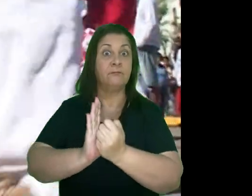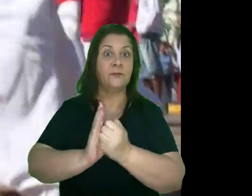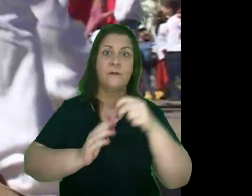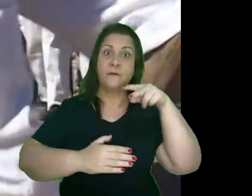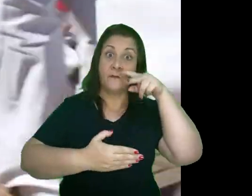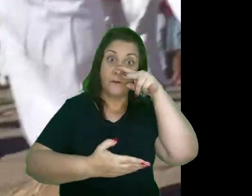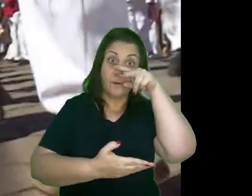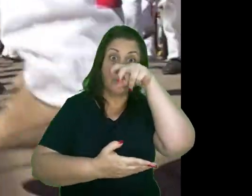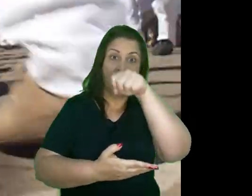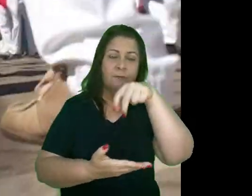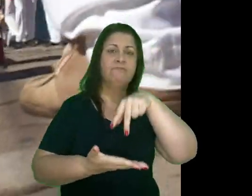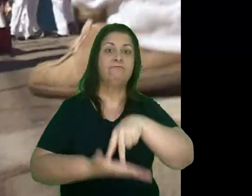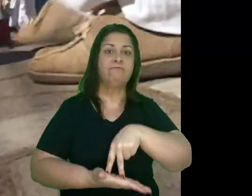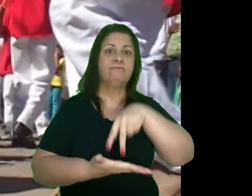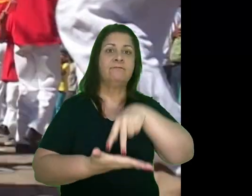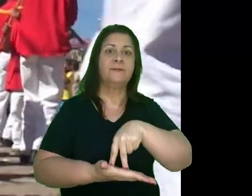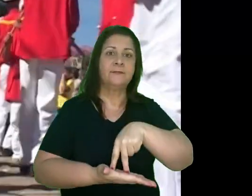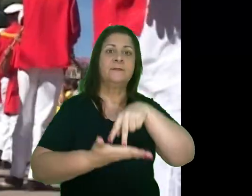marcantes.